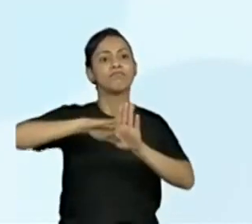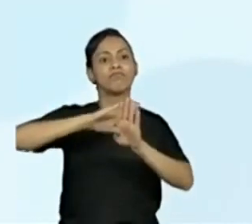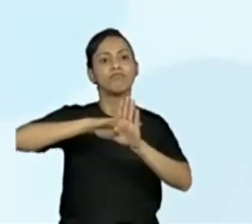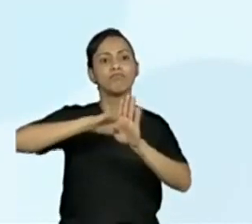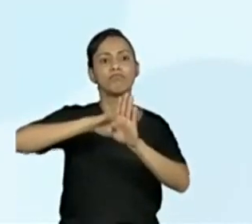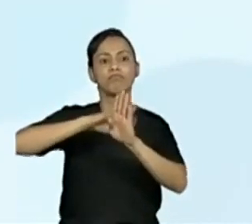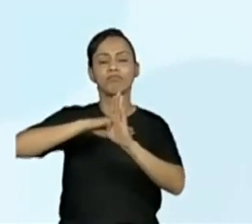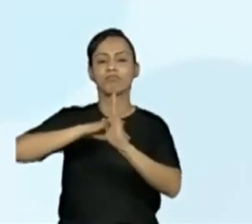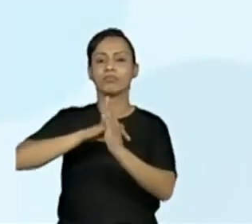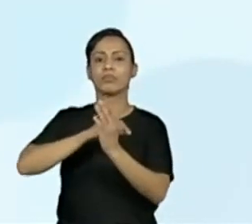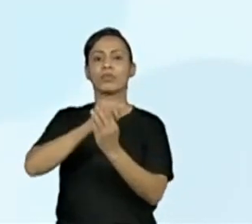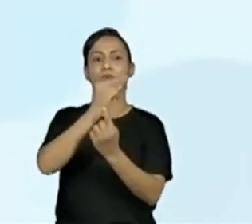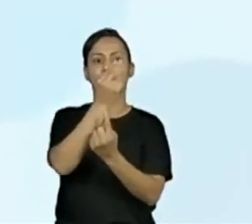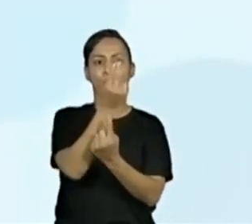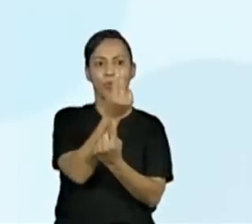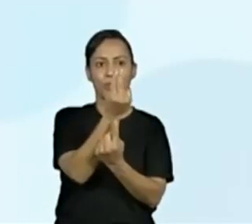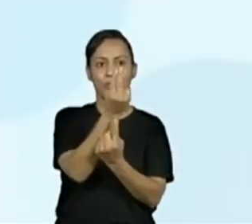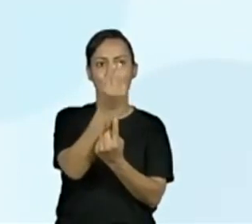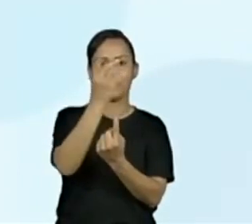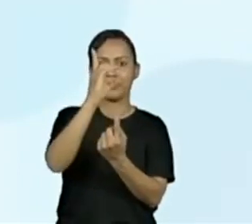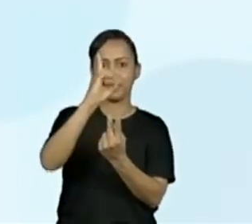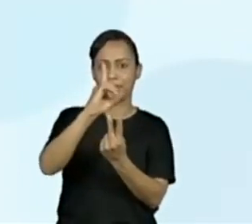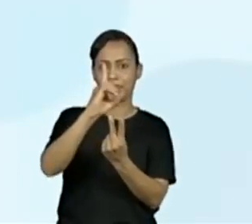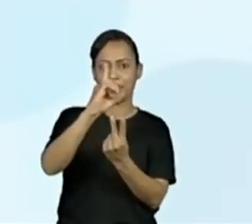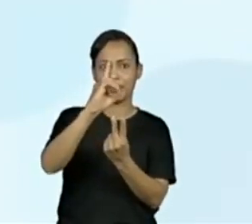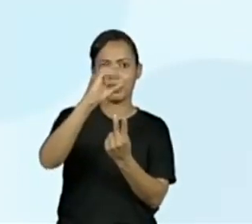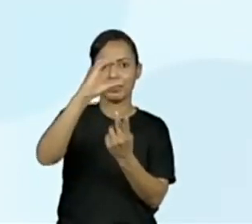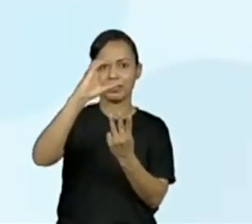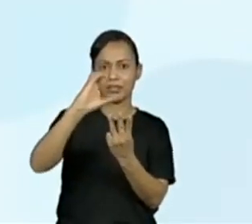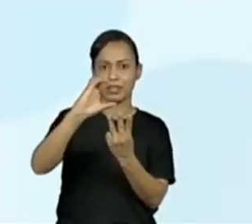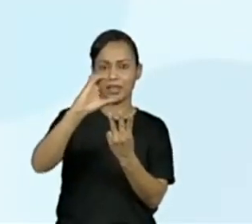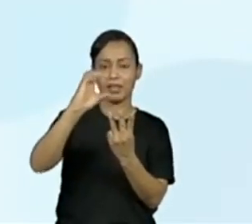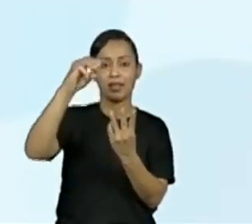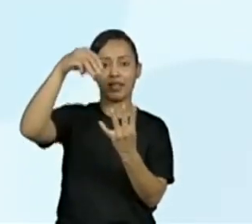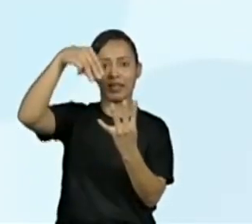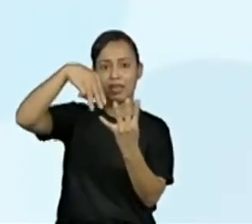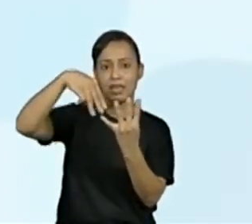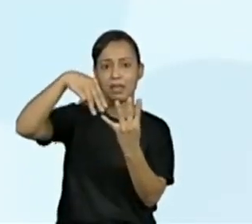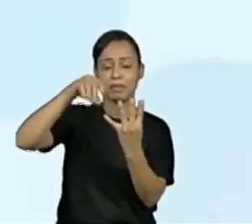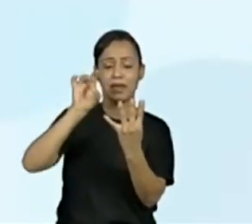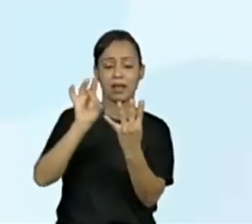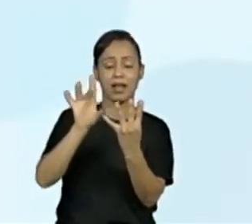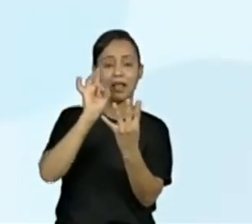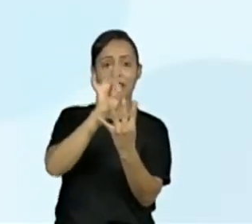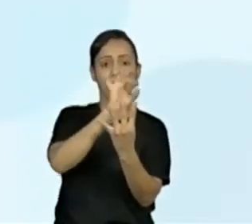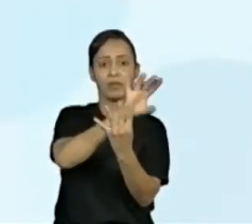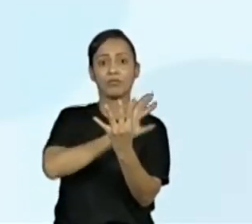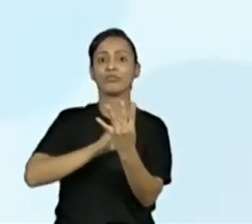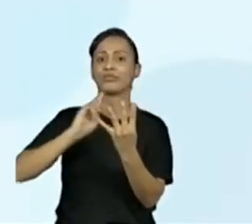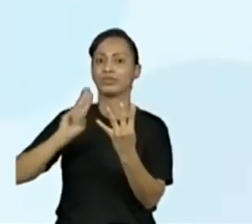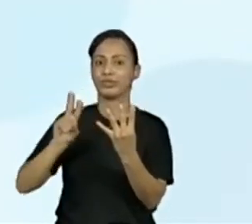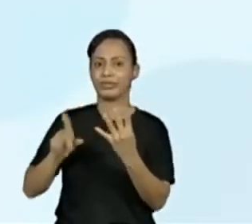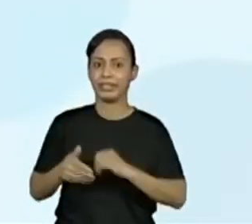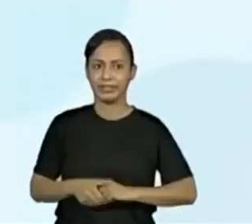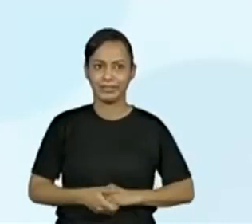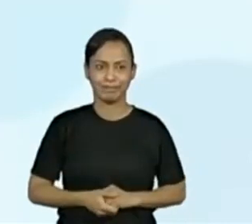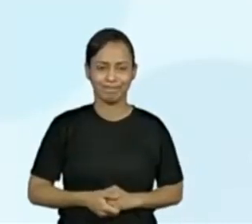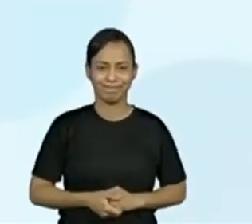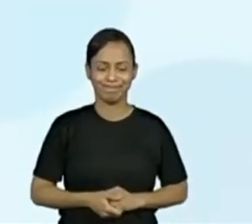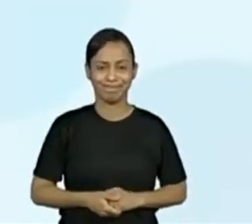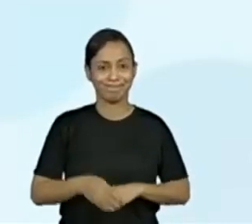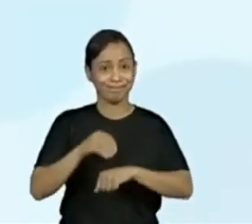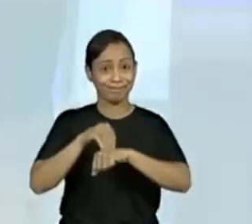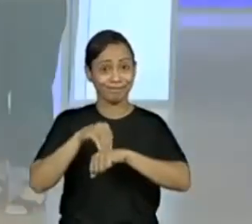Então, 2020 é o mesmo que 2.000 mais 20, como as professoras já colocaram ali. E eu dei a